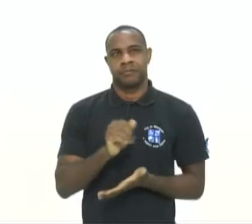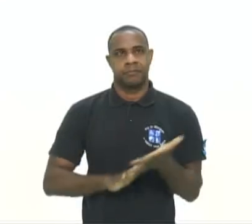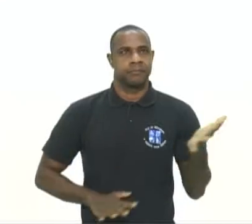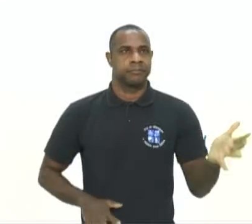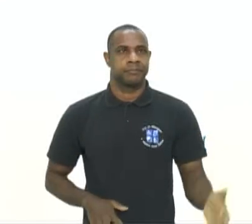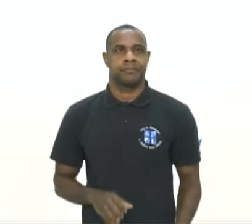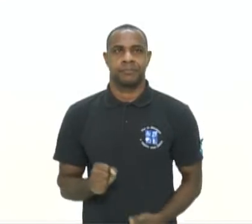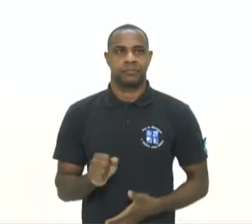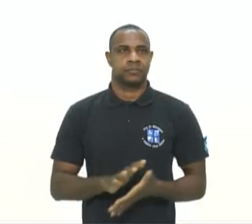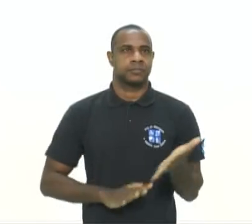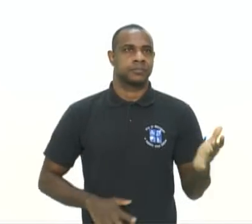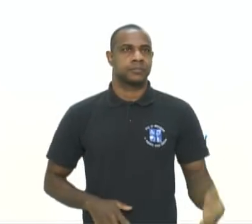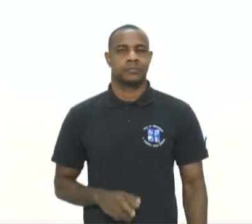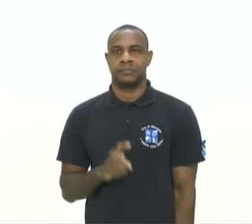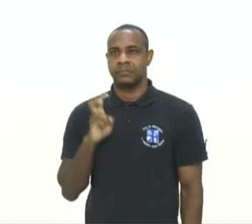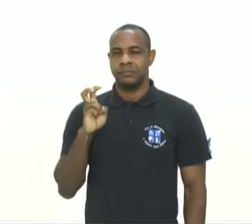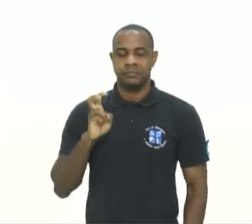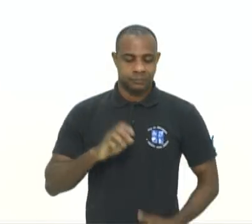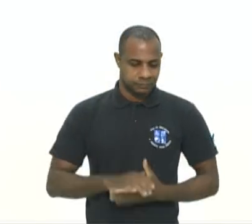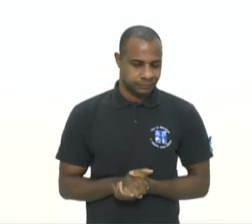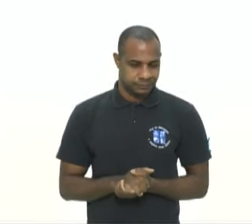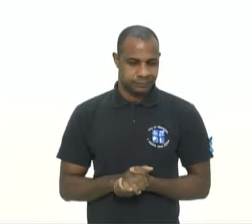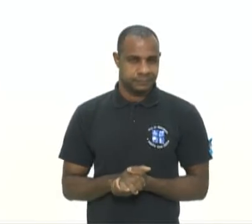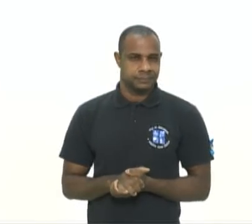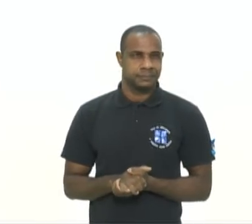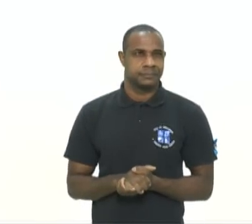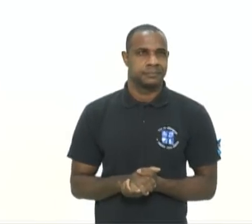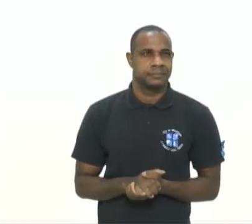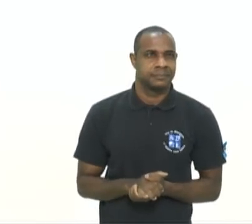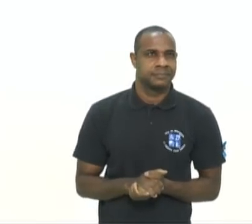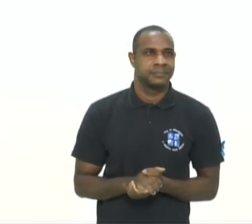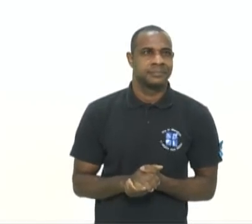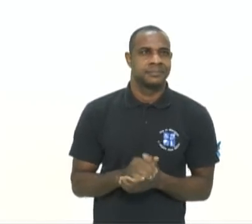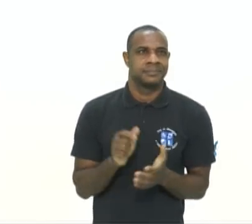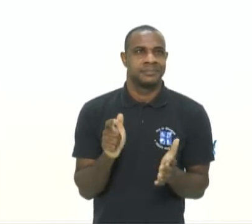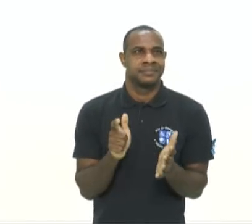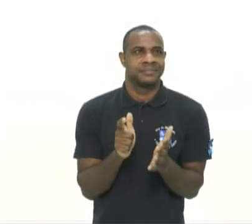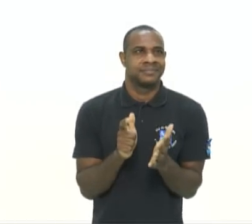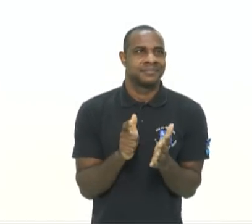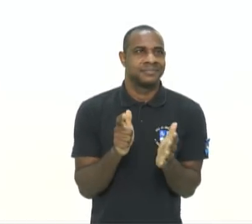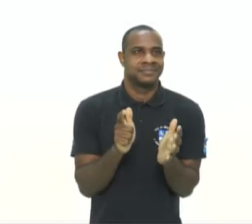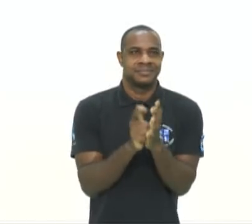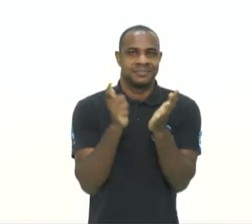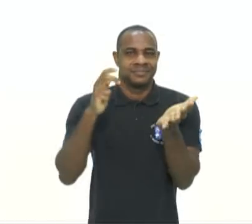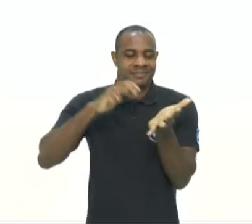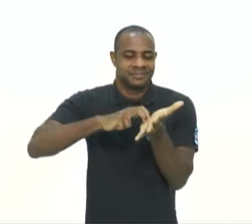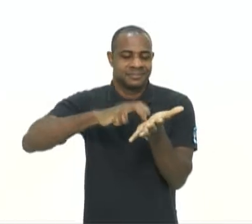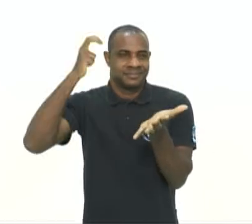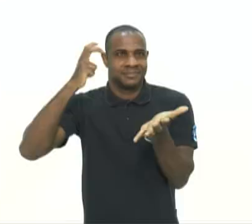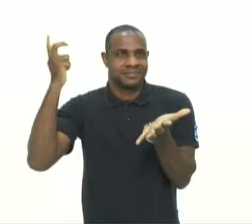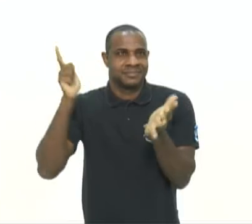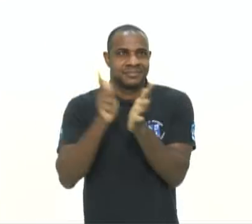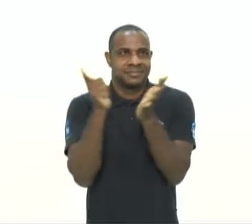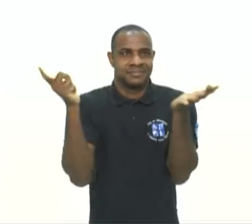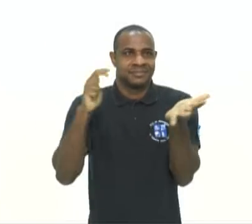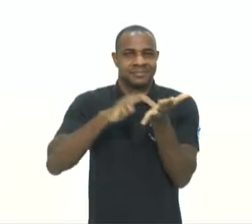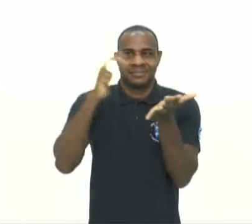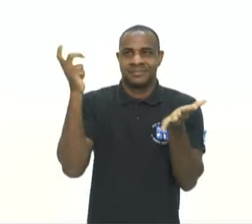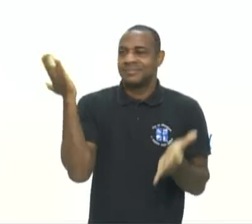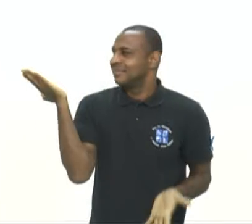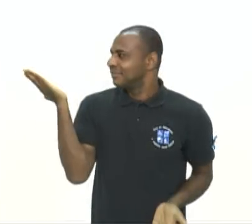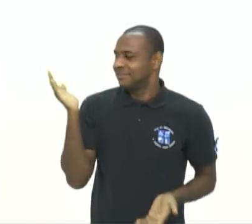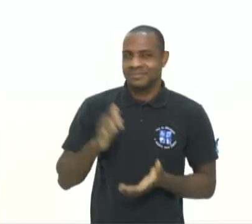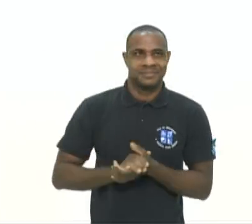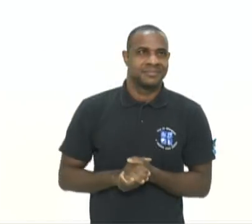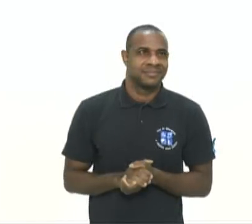Aí temos ali, atividade 5, Folha da Manhã, já encontrei ali o nosso cabeçalho, então veja